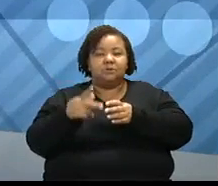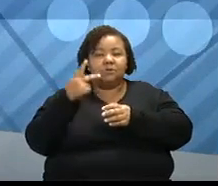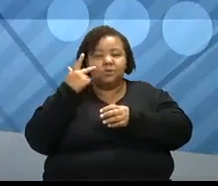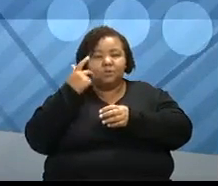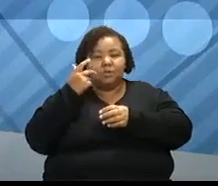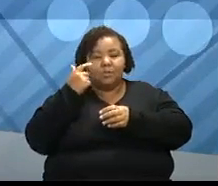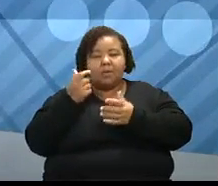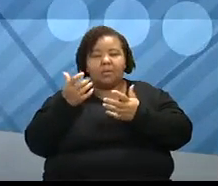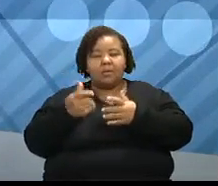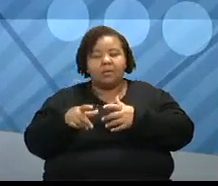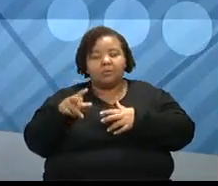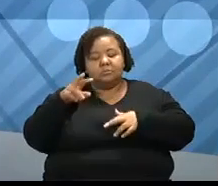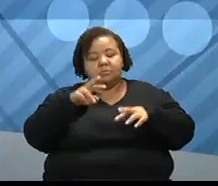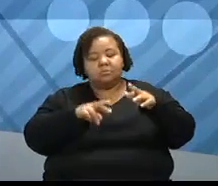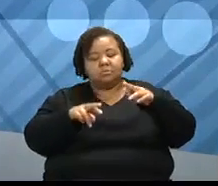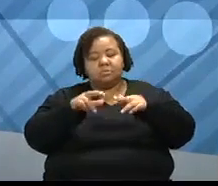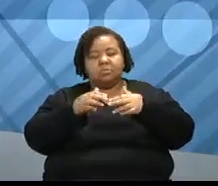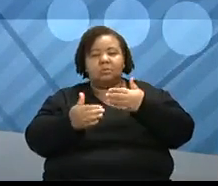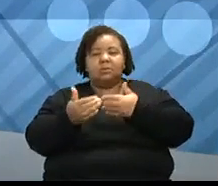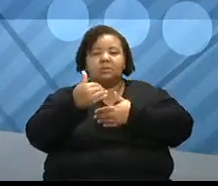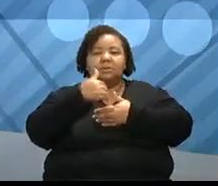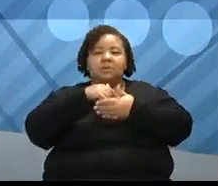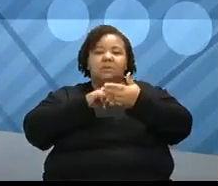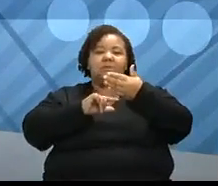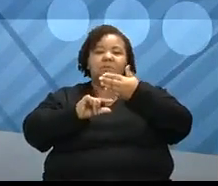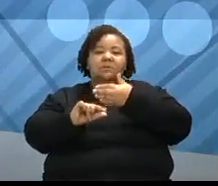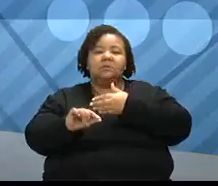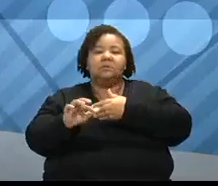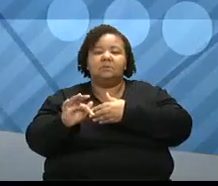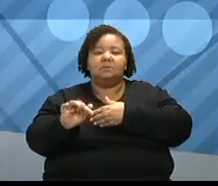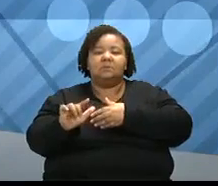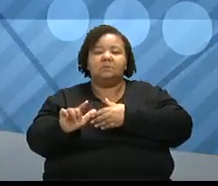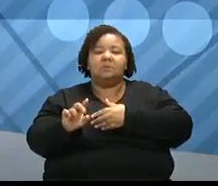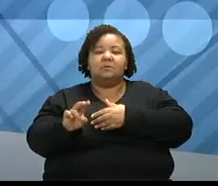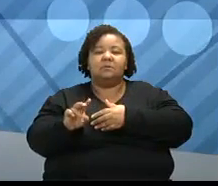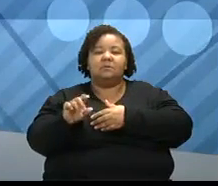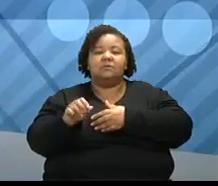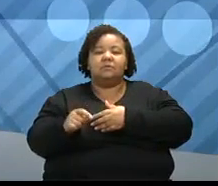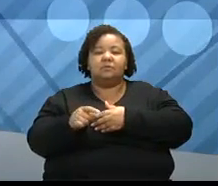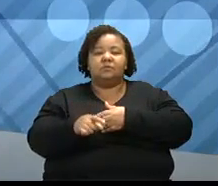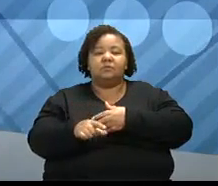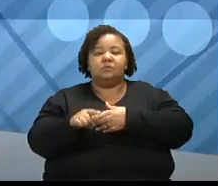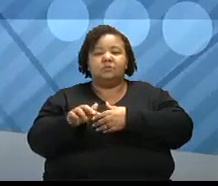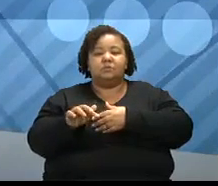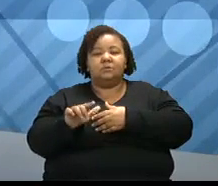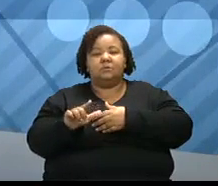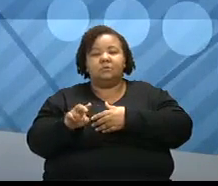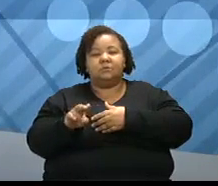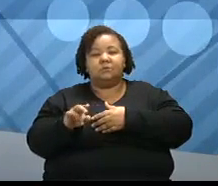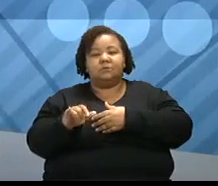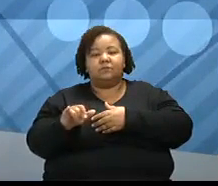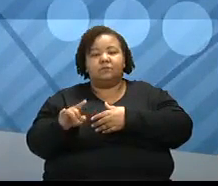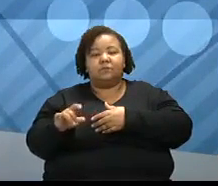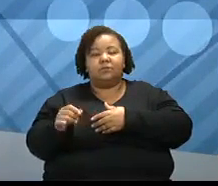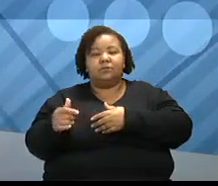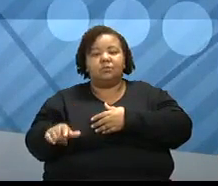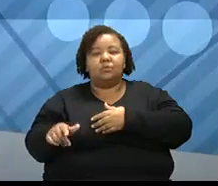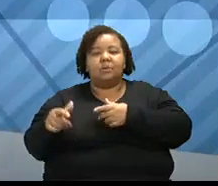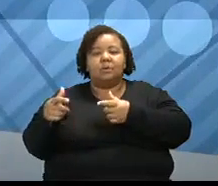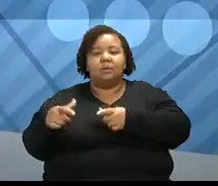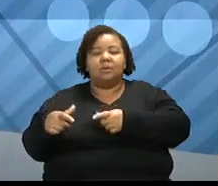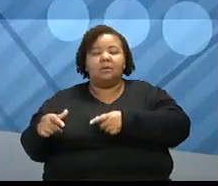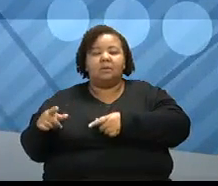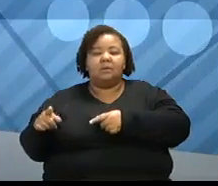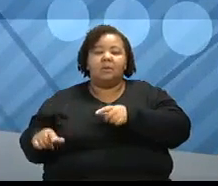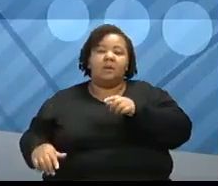porque eu quero avaliar a entrada e a saída de fluxo de um determinado fluido através de uma região. E essa região